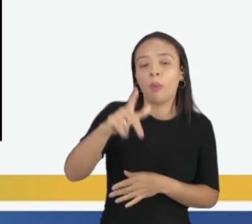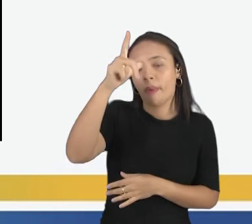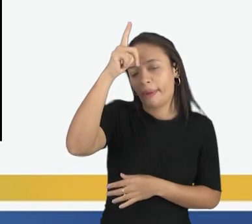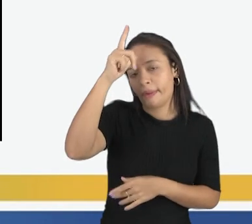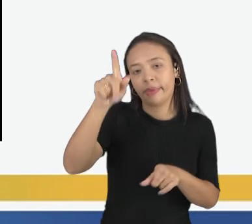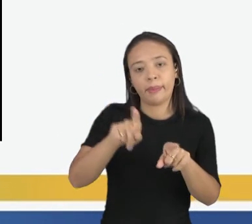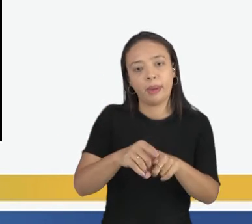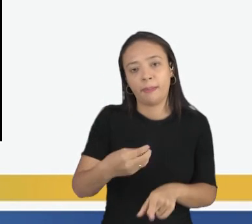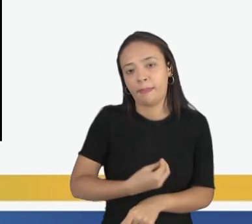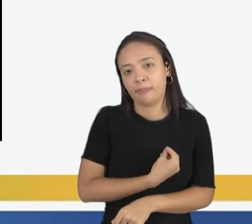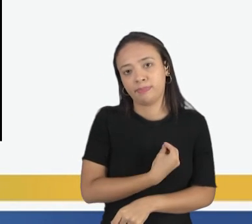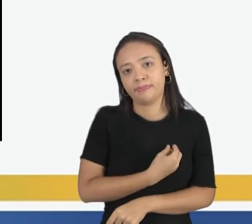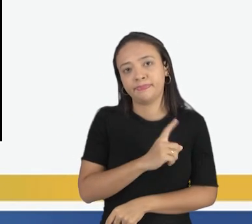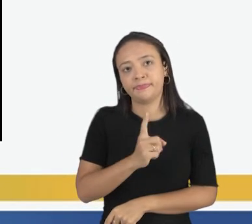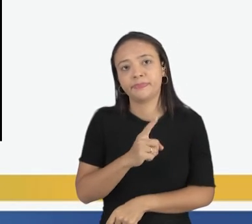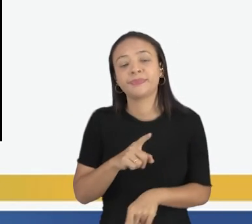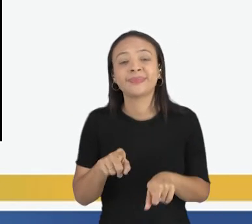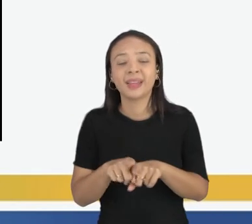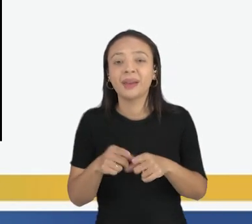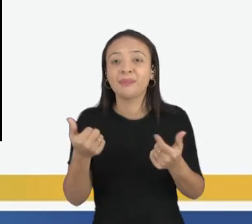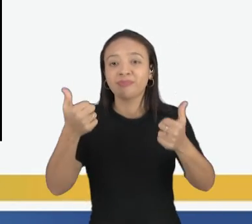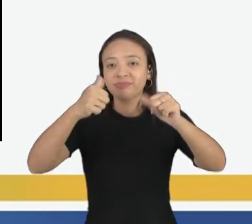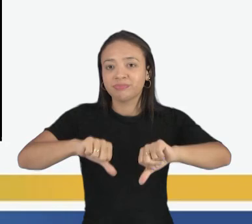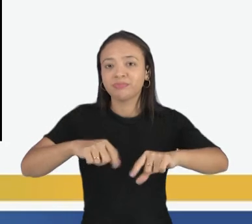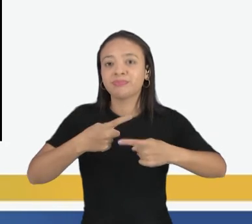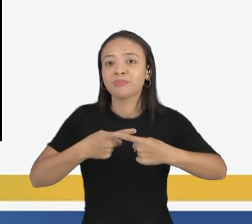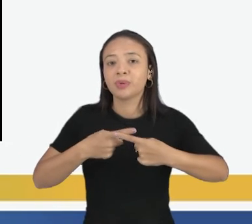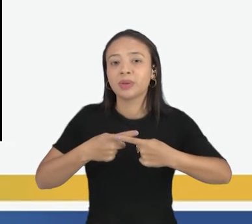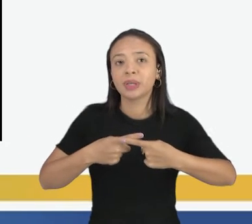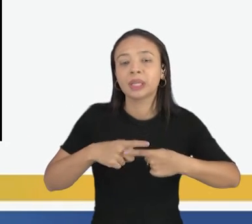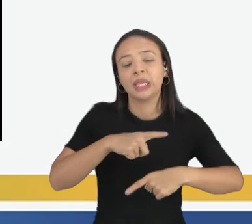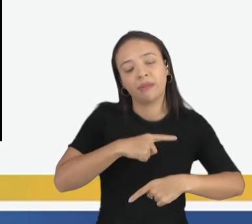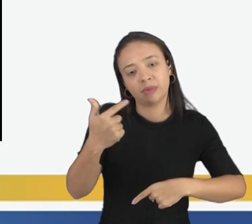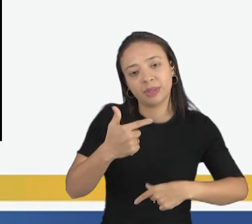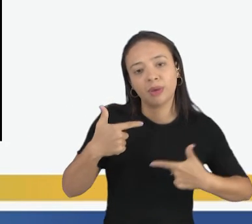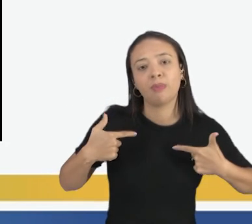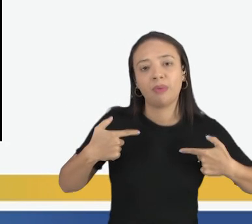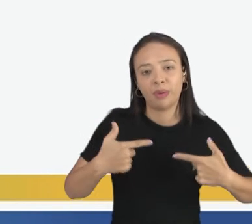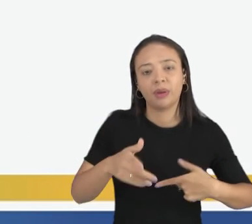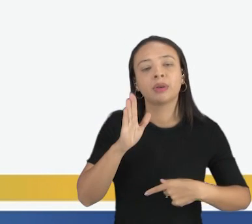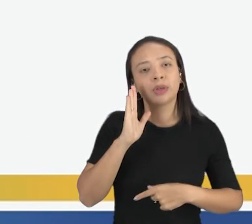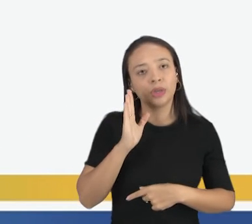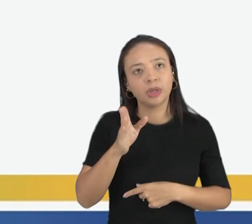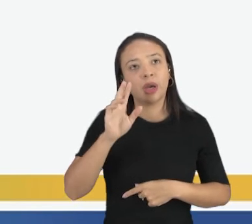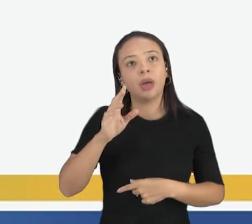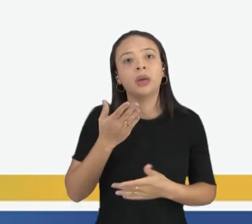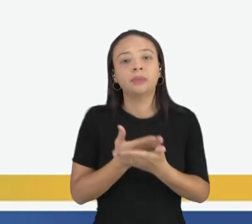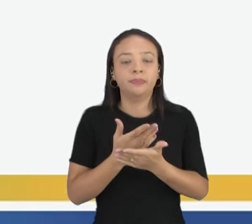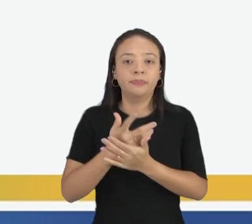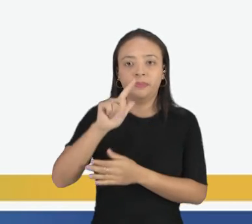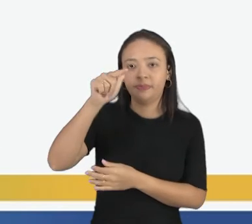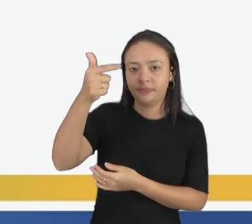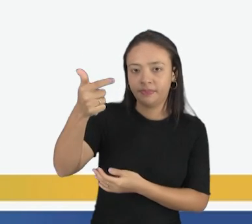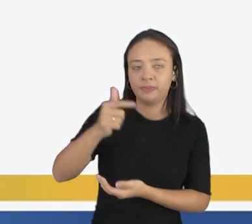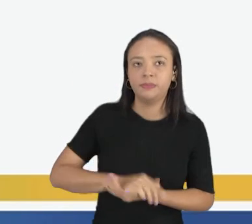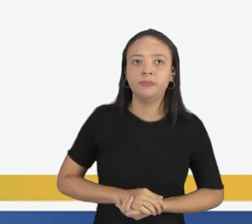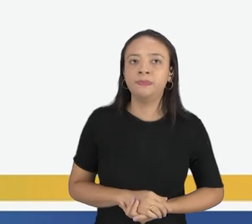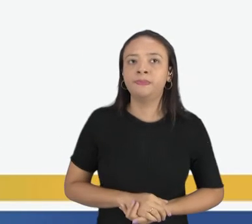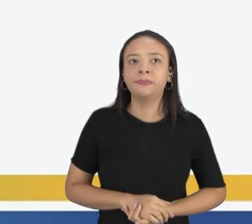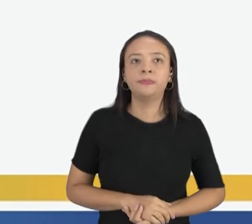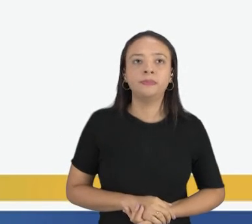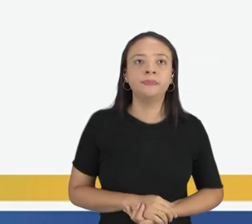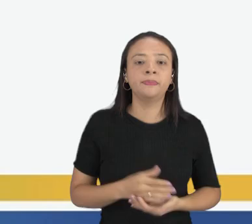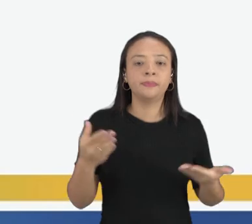E claro que ela fracassou porque a gente teve, né, como eu disse, a Segunda Guerra Mundial que a gente vai ver depois, ok, pessoal? Então vamos para o